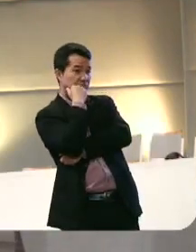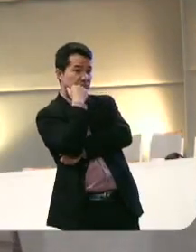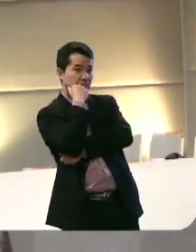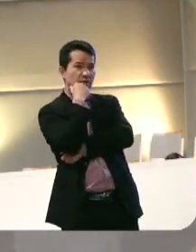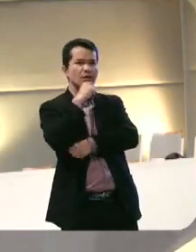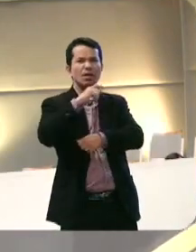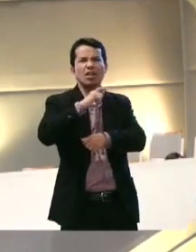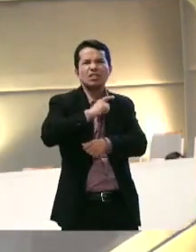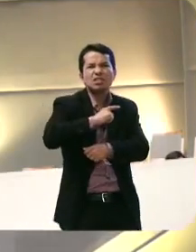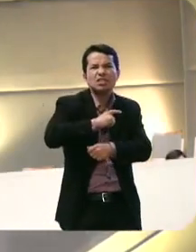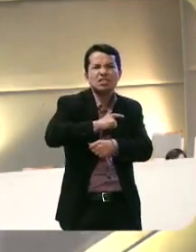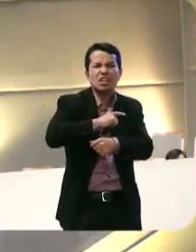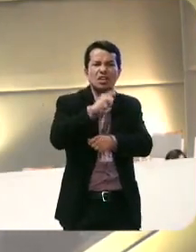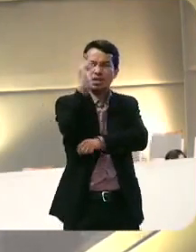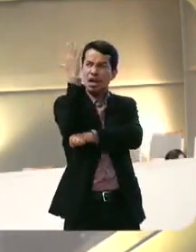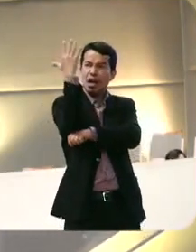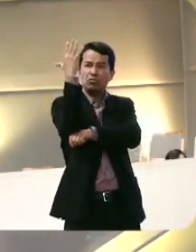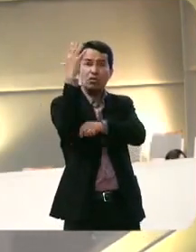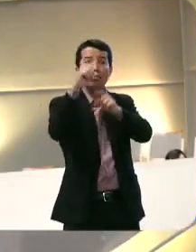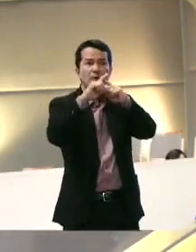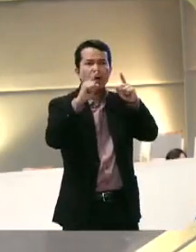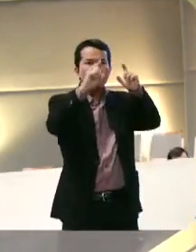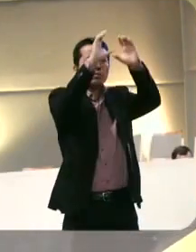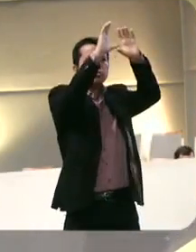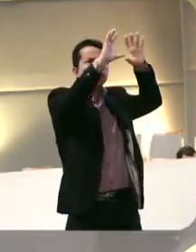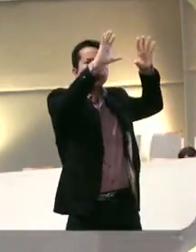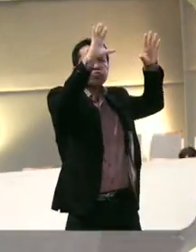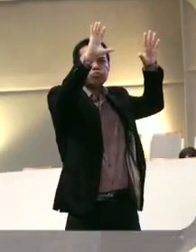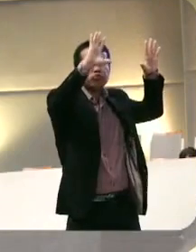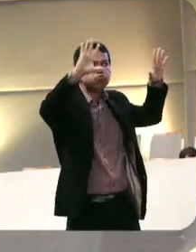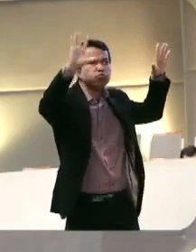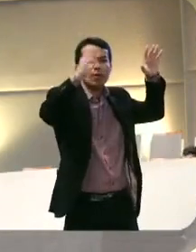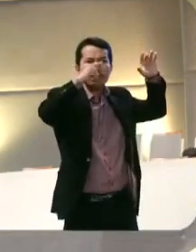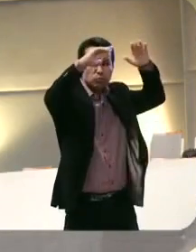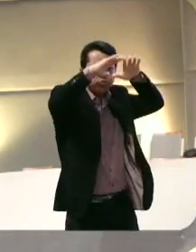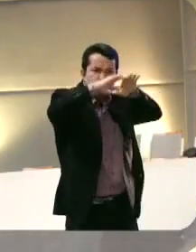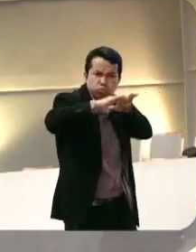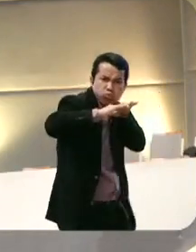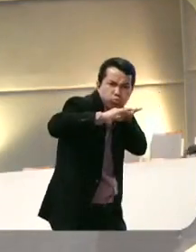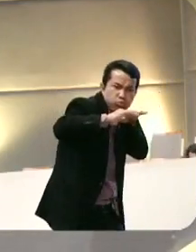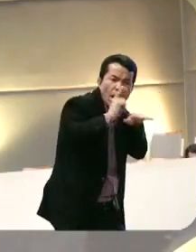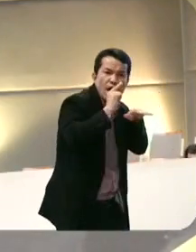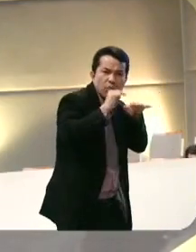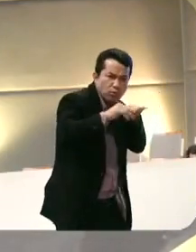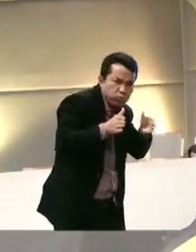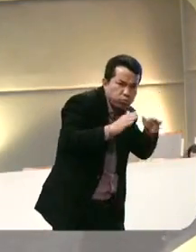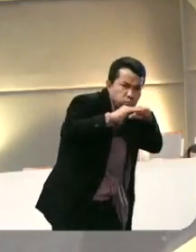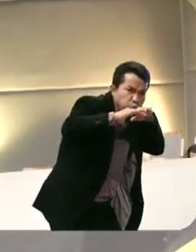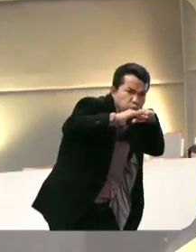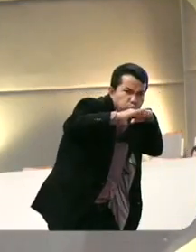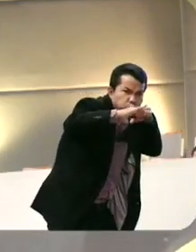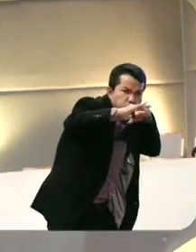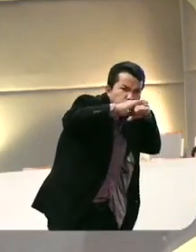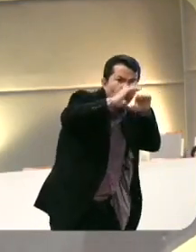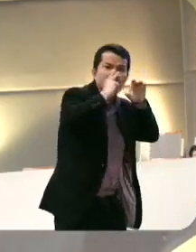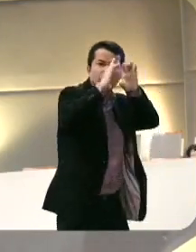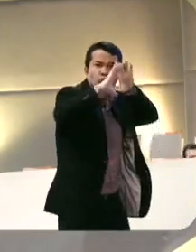uma neblina espessa assim, cobrindo todo o lago, não dava para ver quase nada do outro